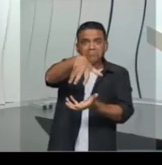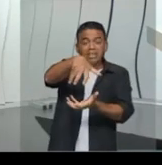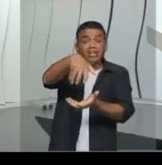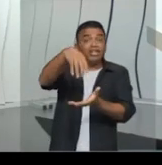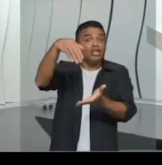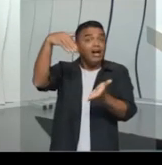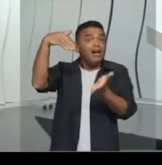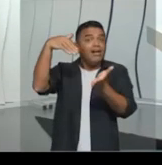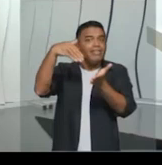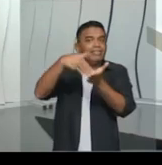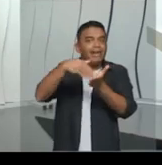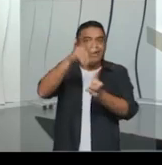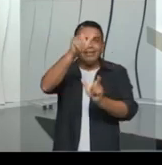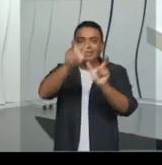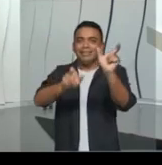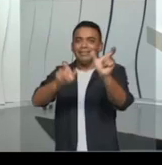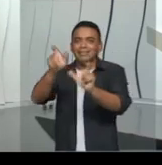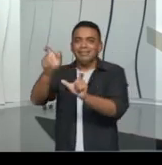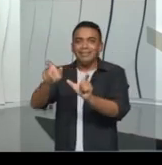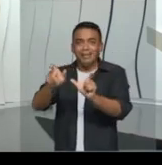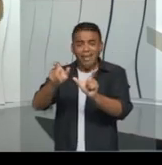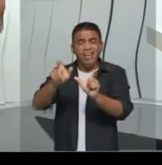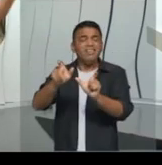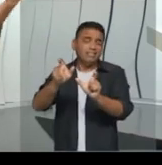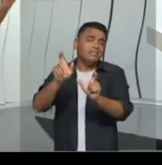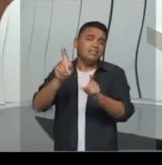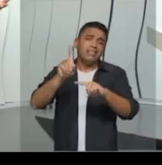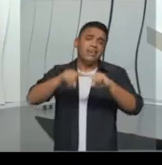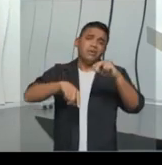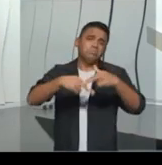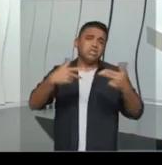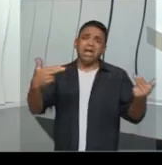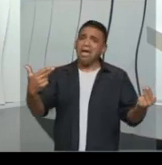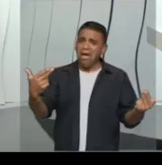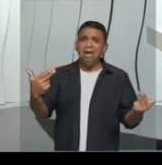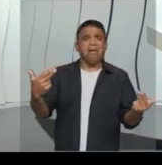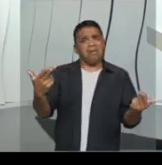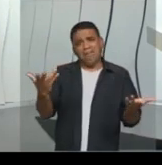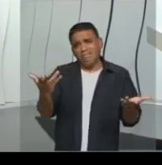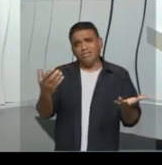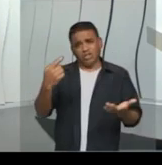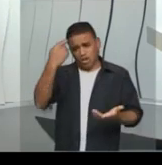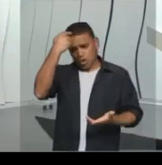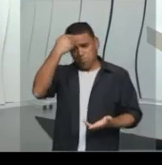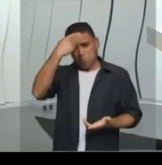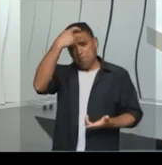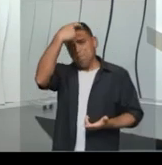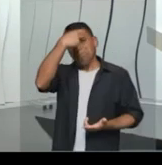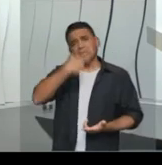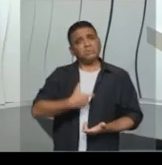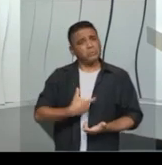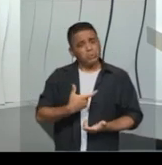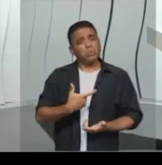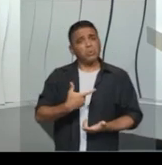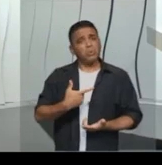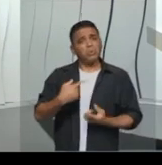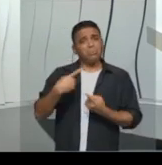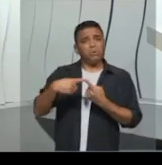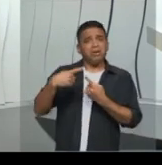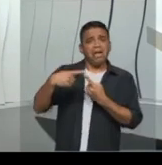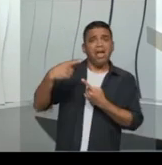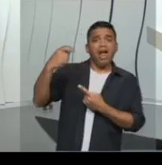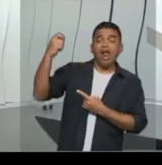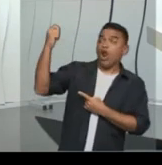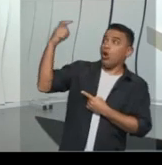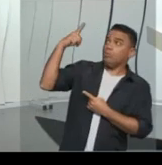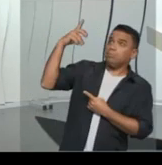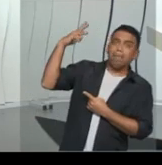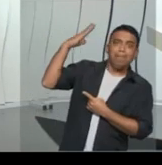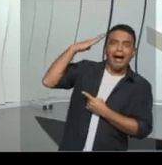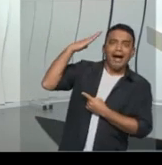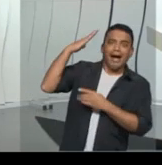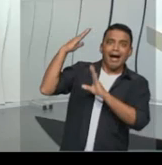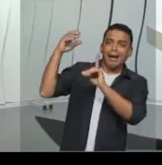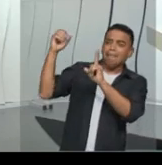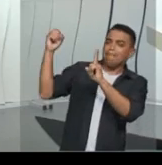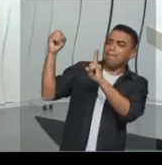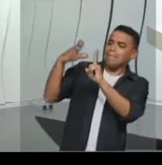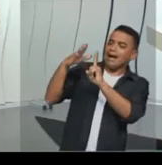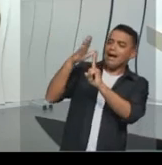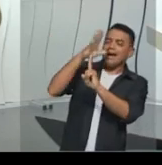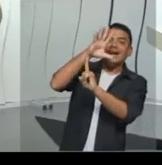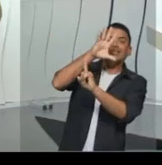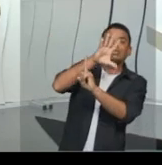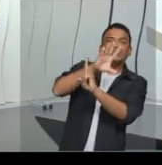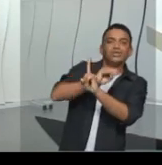encontra obstáculos. Nós e os objetos, nós somos obstáculos para a passagem da luz. Essa luz que chega